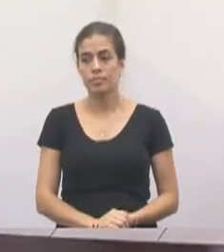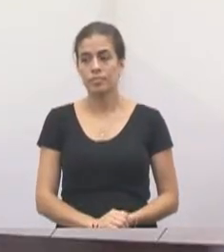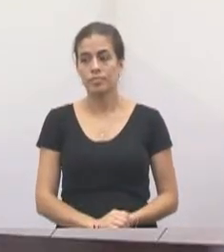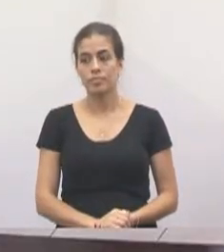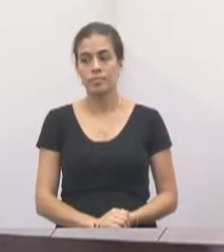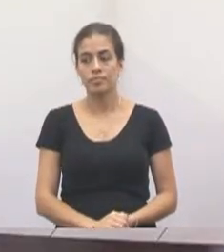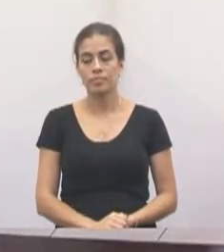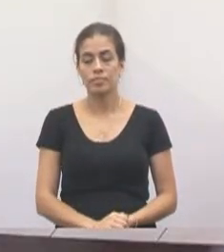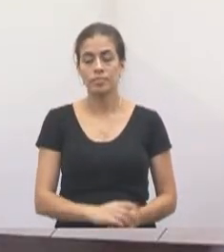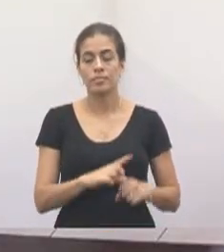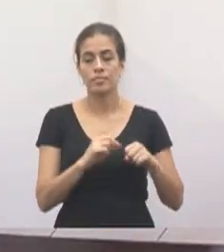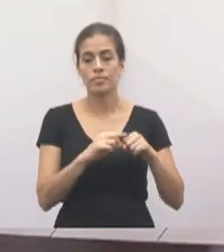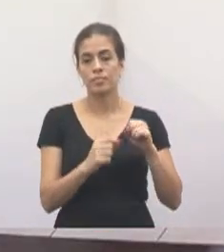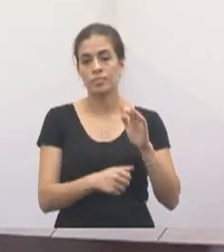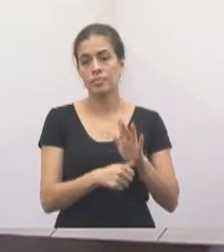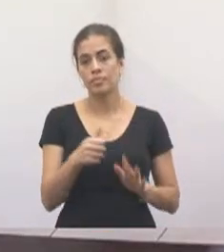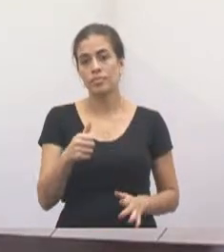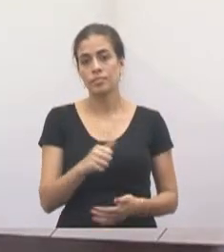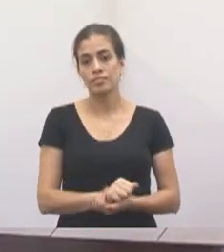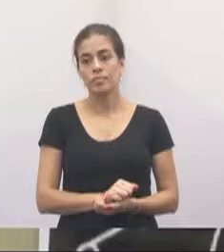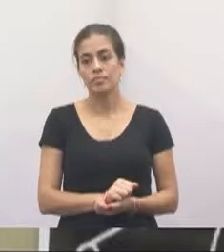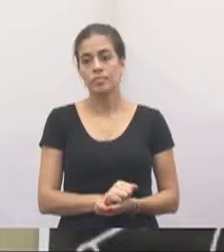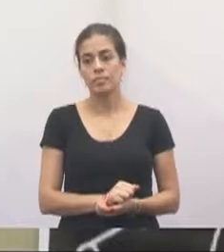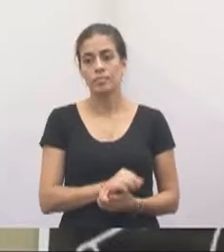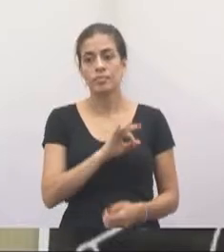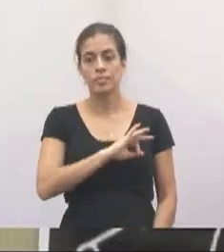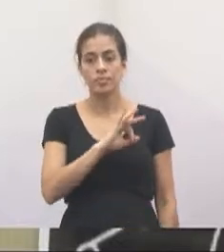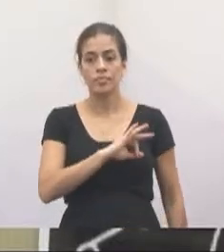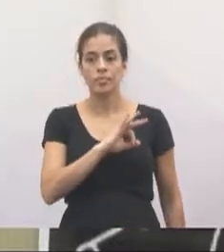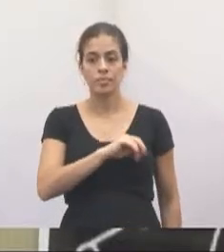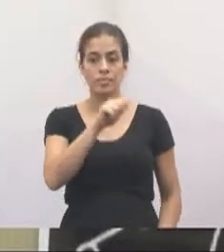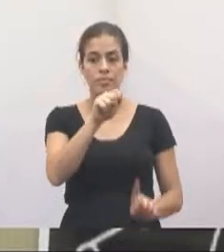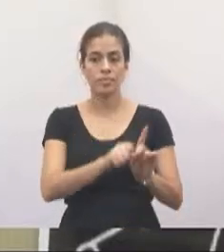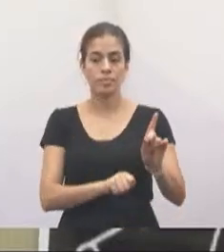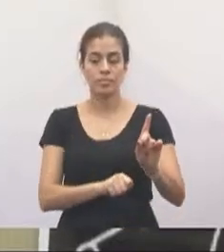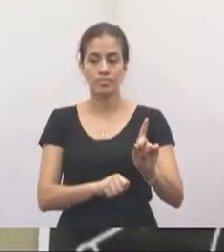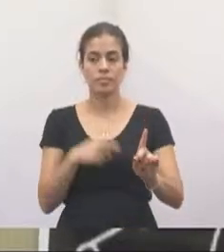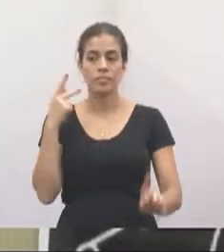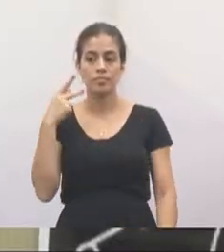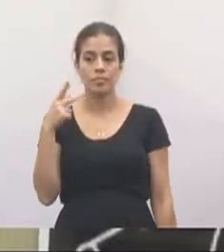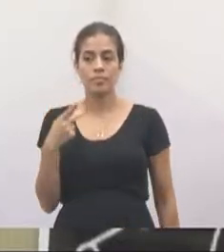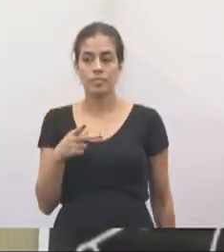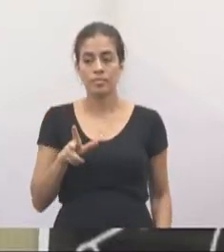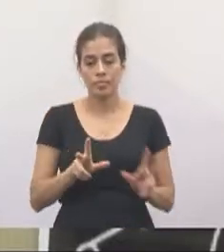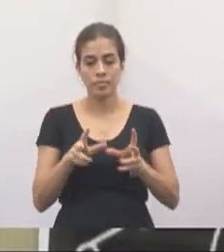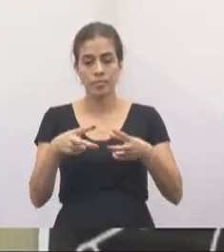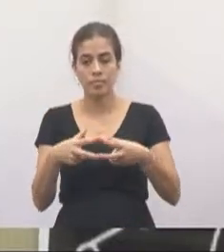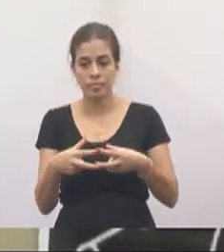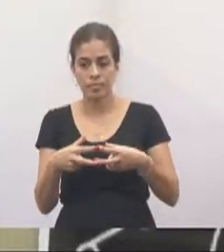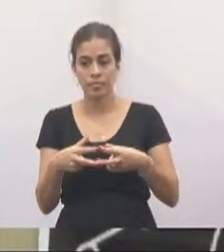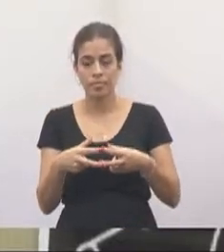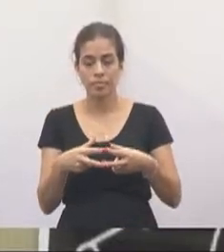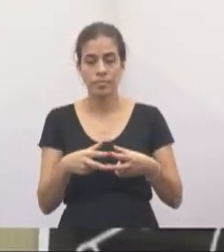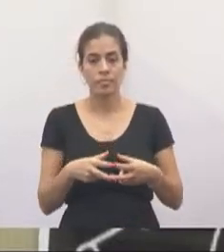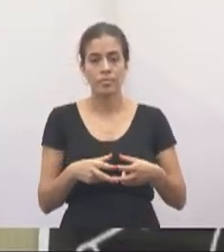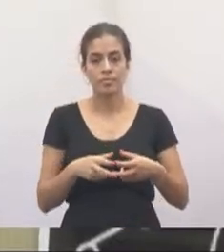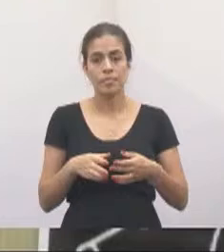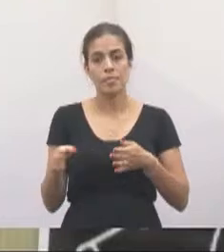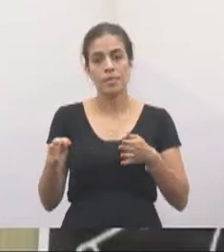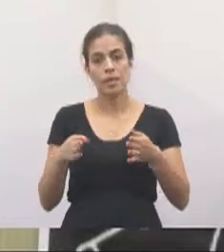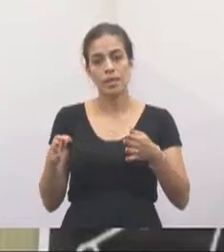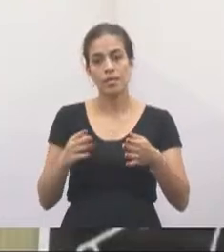Legislativo artigo primeiro o subsídio mensal dos vereadores da câmara municipal de Jacareí para a legislatura de